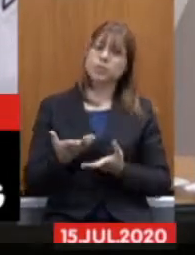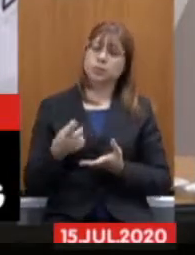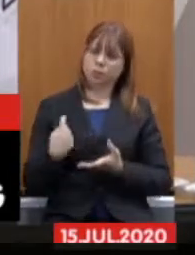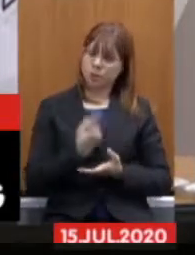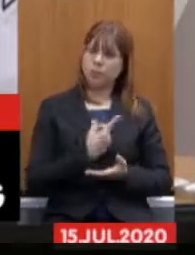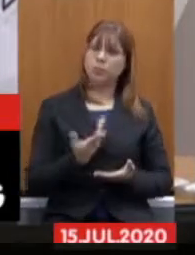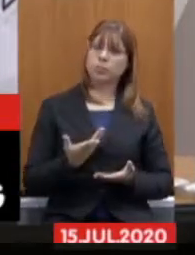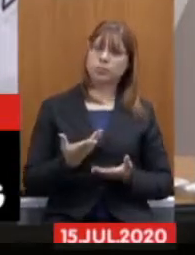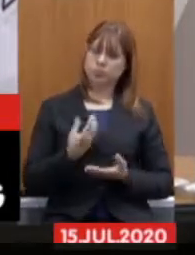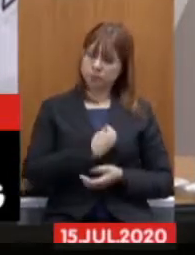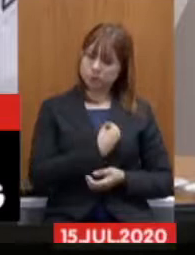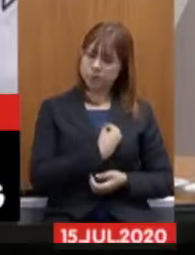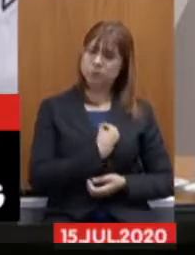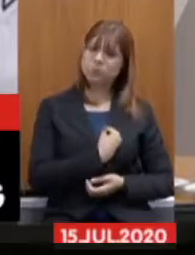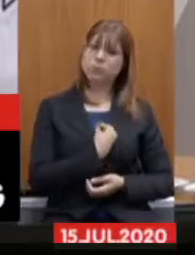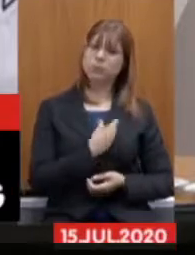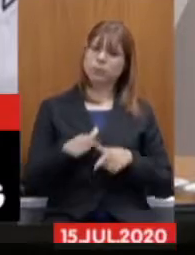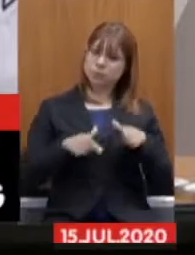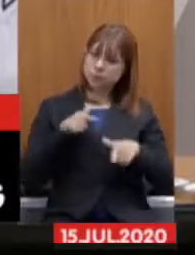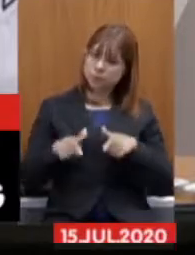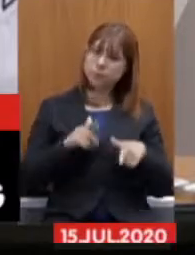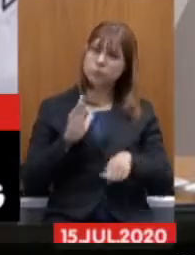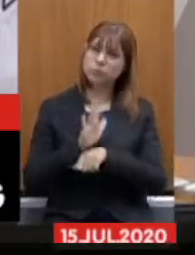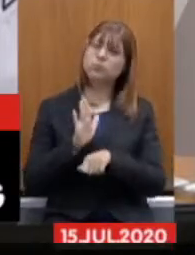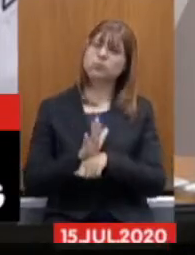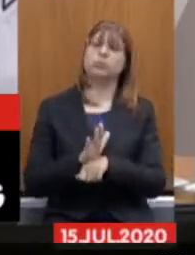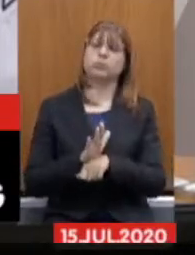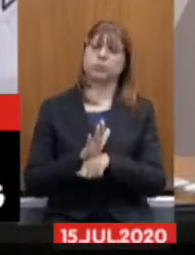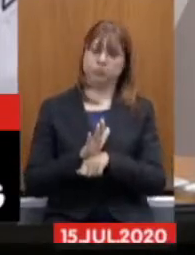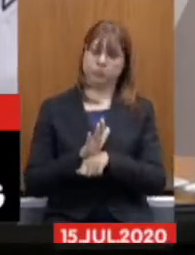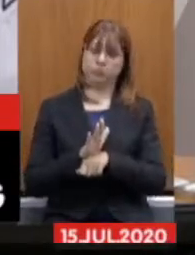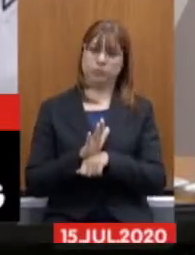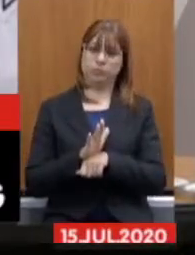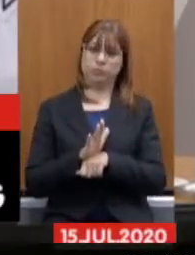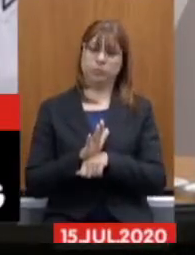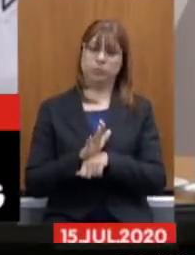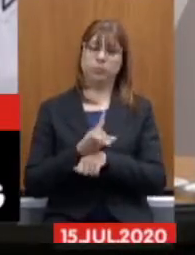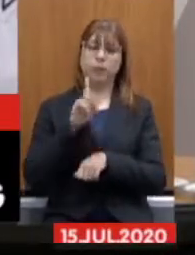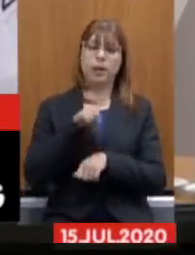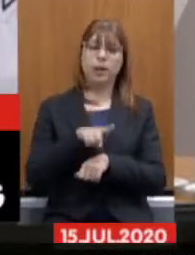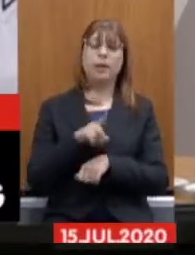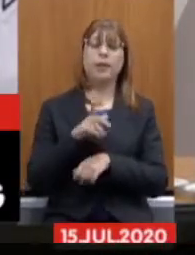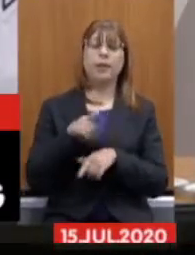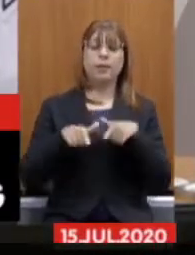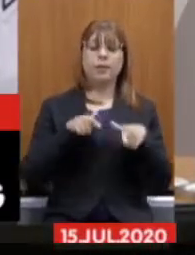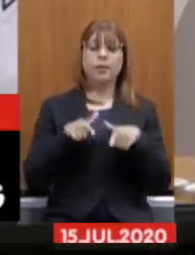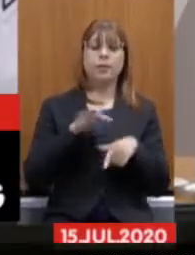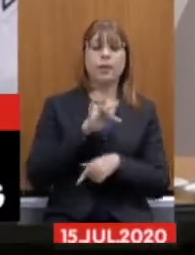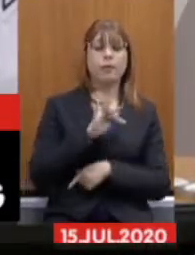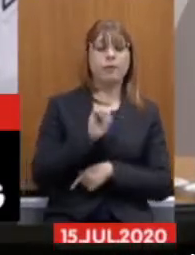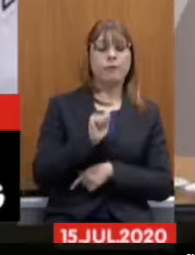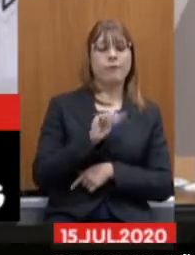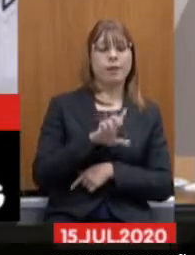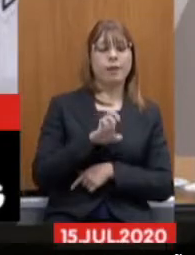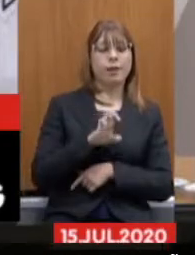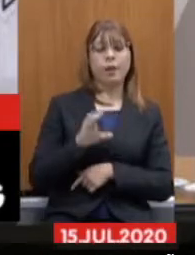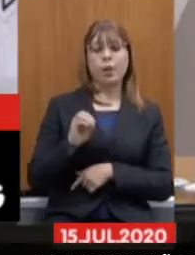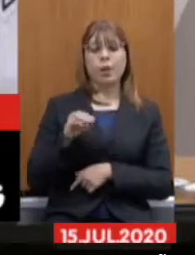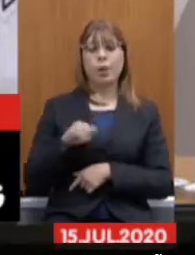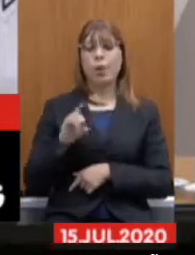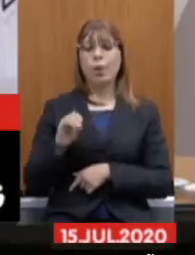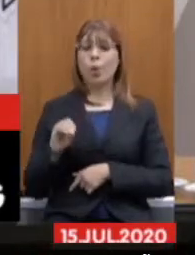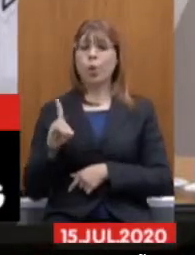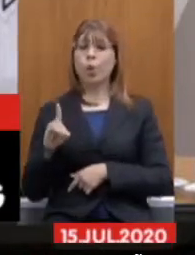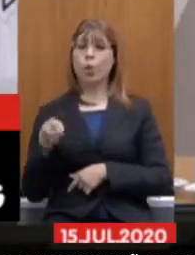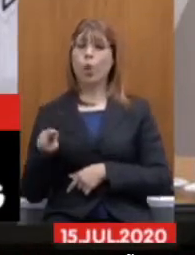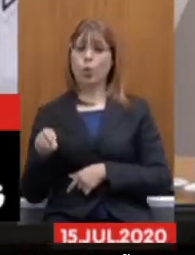operação também tá participando aí trabalhando contribuindo a operação fale com o dono que foi e enfim é